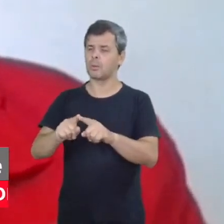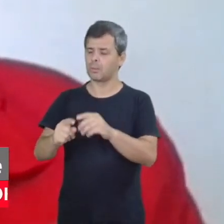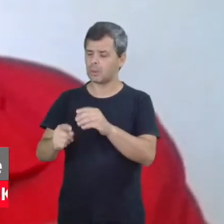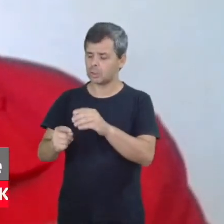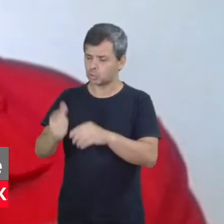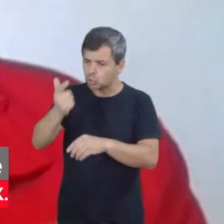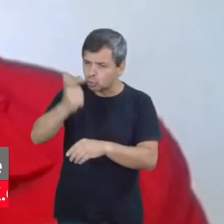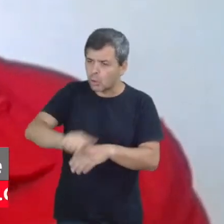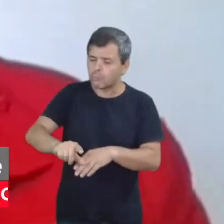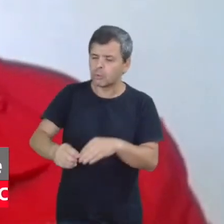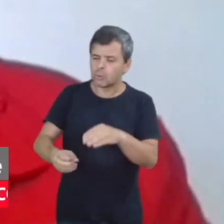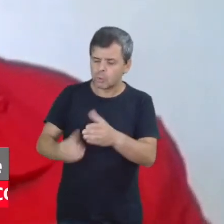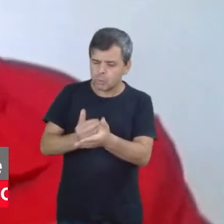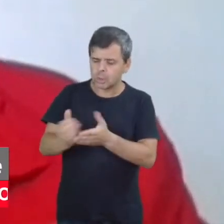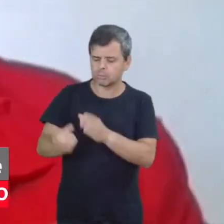produção agroecológica aqui no estado.